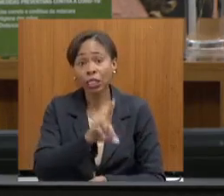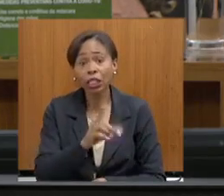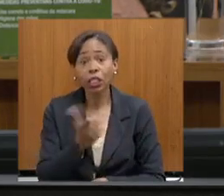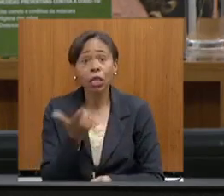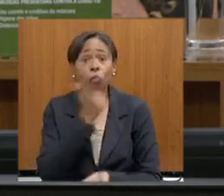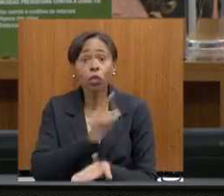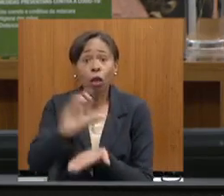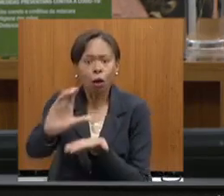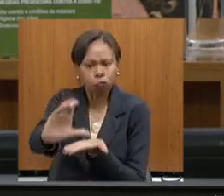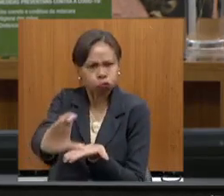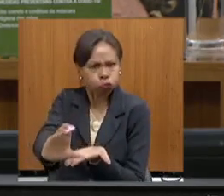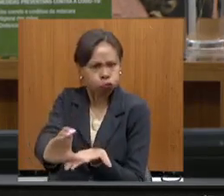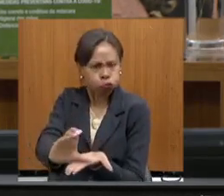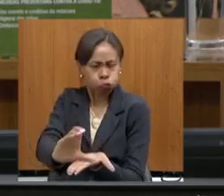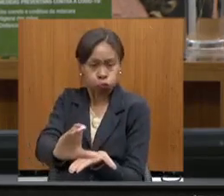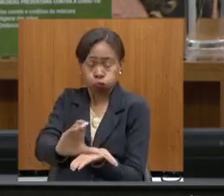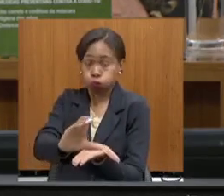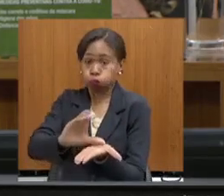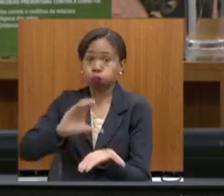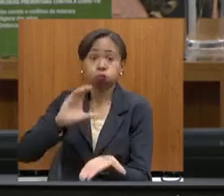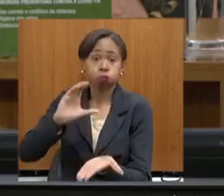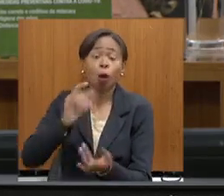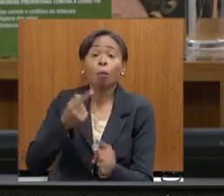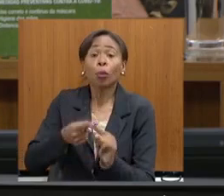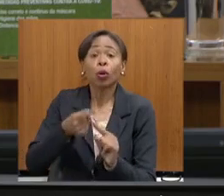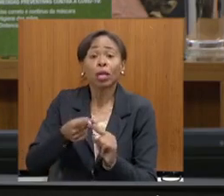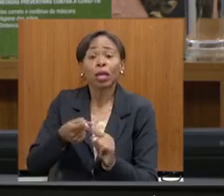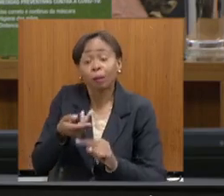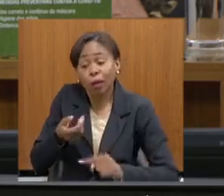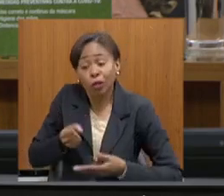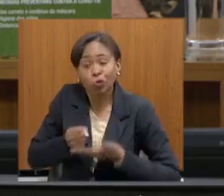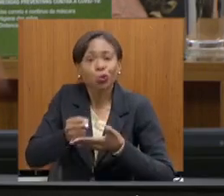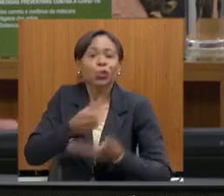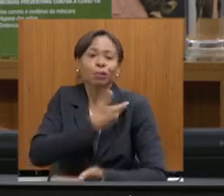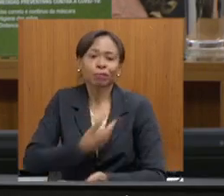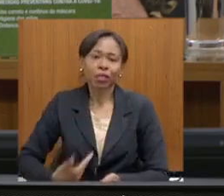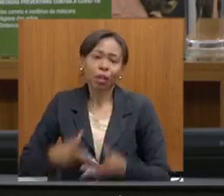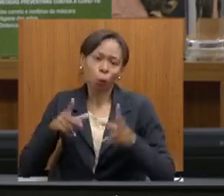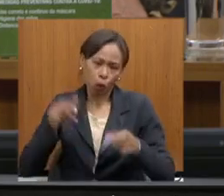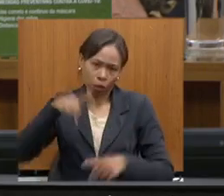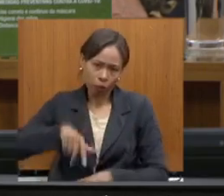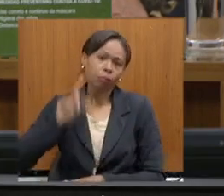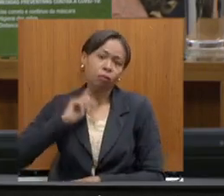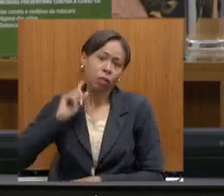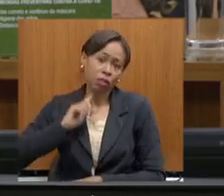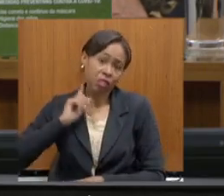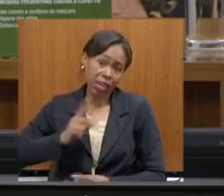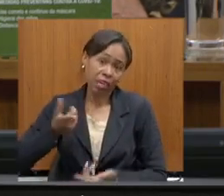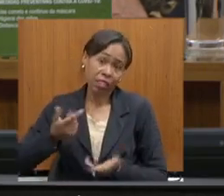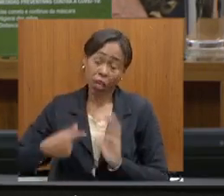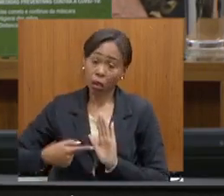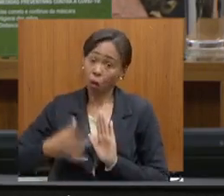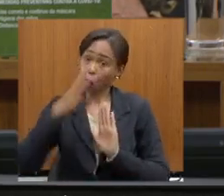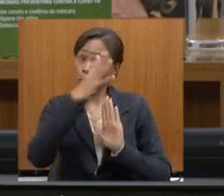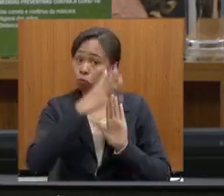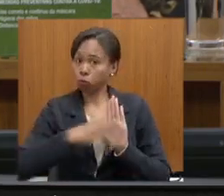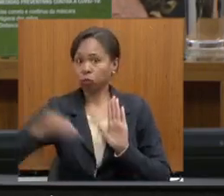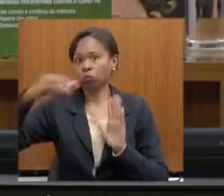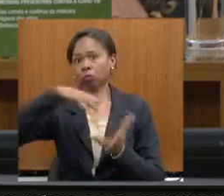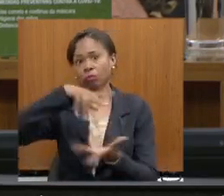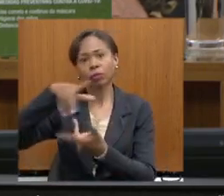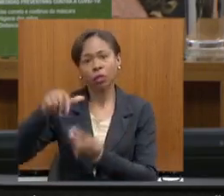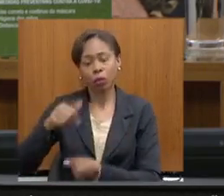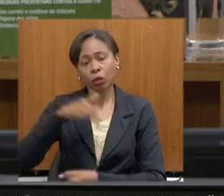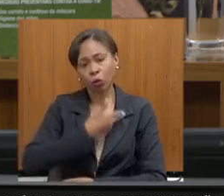milionários Só de estar ajudando o governo como de Minas Gerais que tem projeção internacional a ser um governo